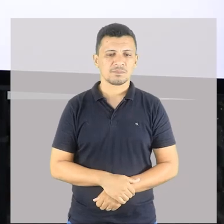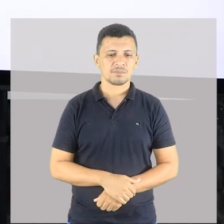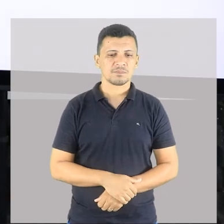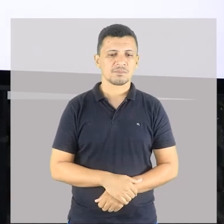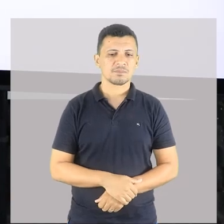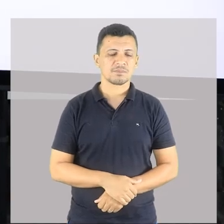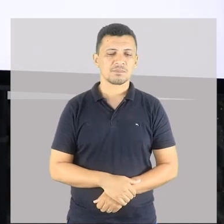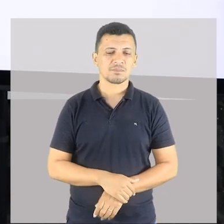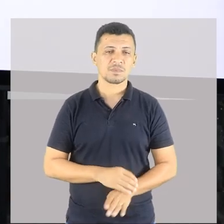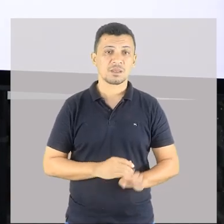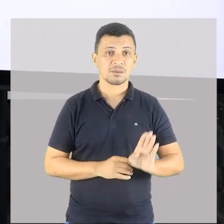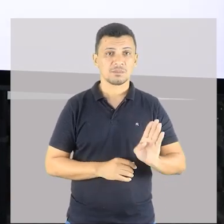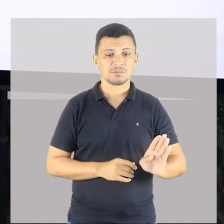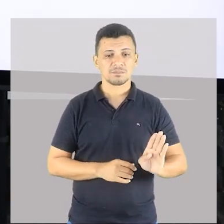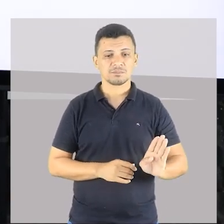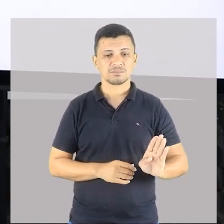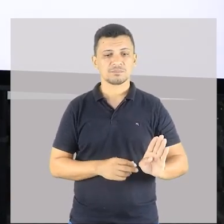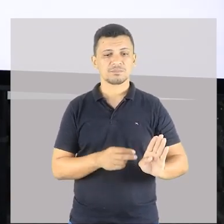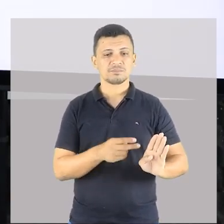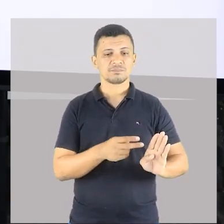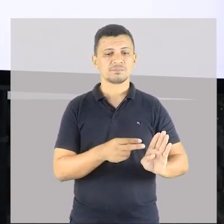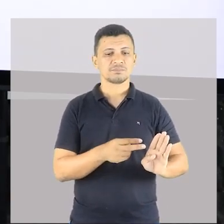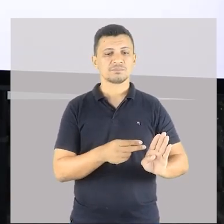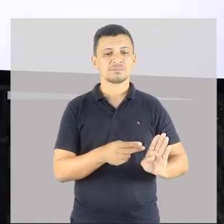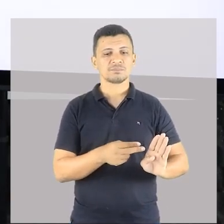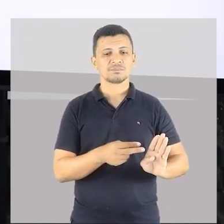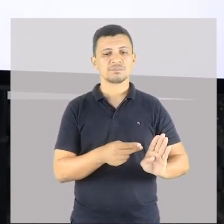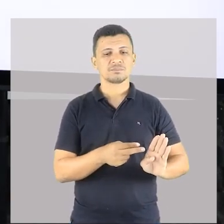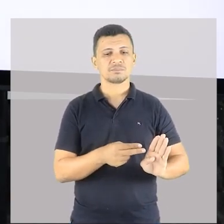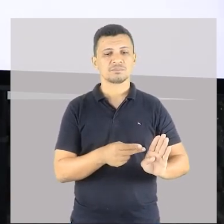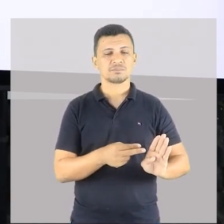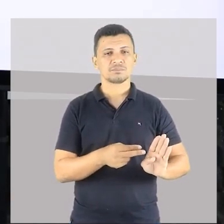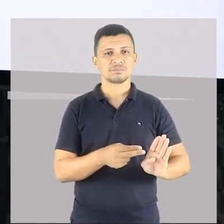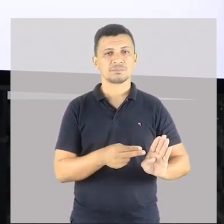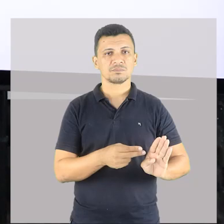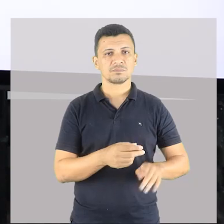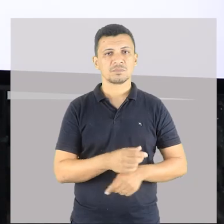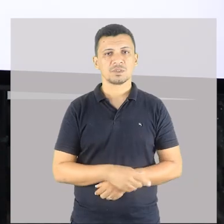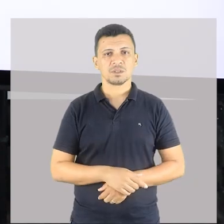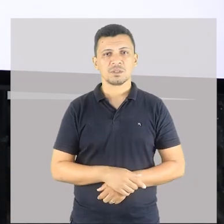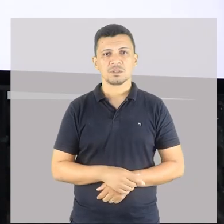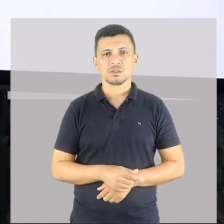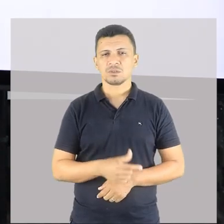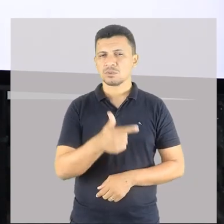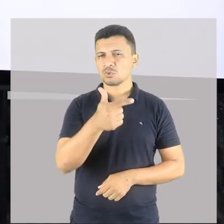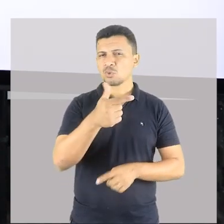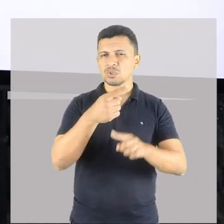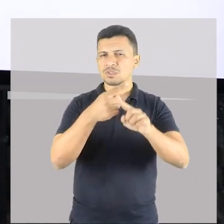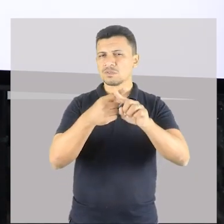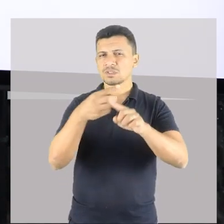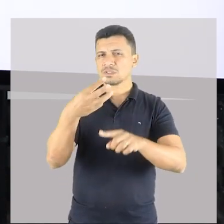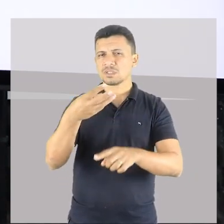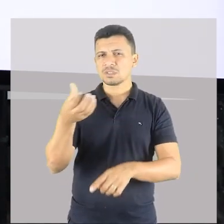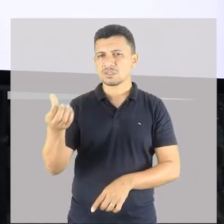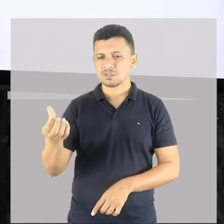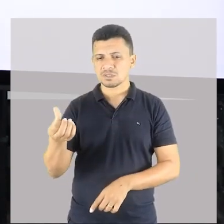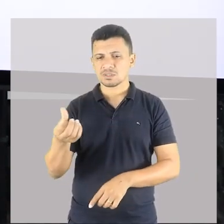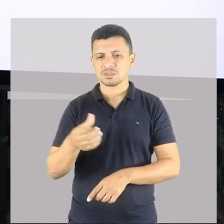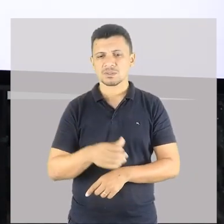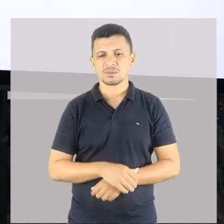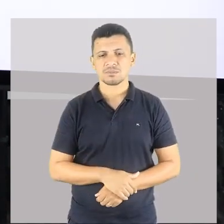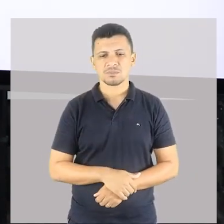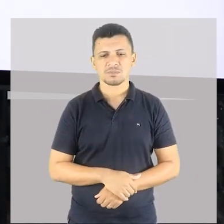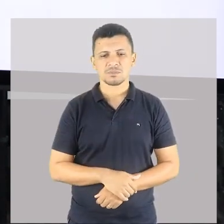Então, o nosso Bzinho vai ficar assim, ó. 2 vezes 3, 6. Vezes 10 elevado a